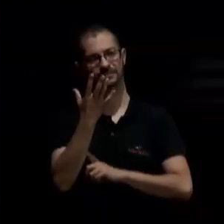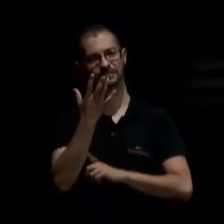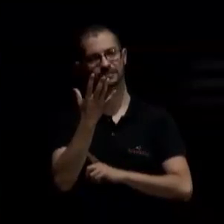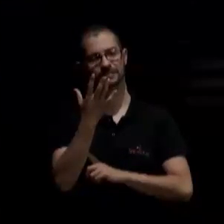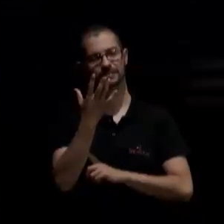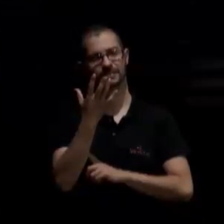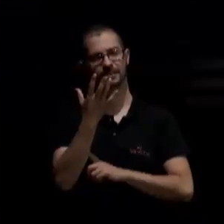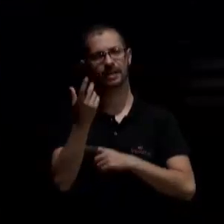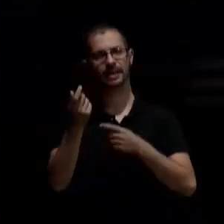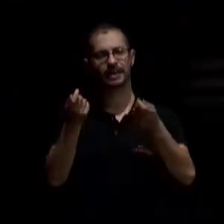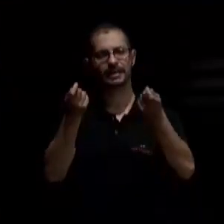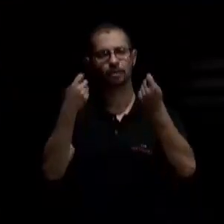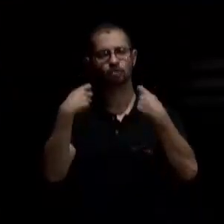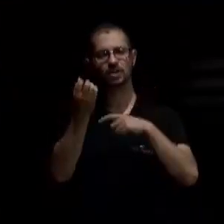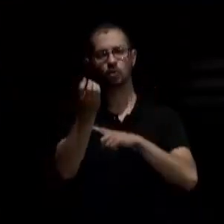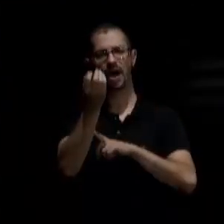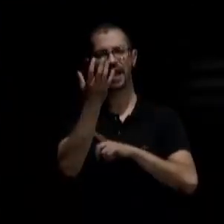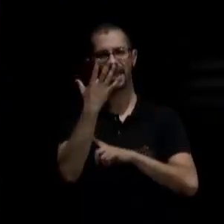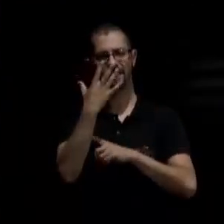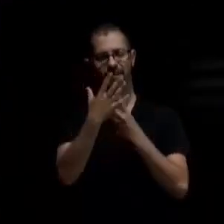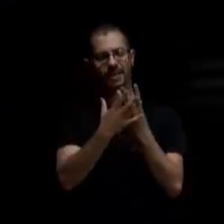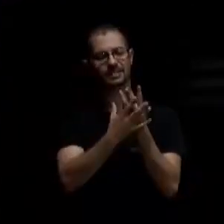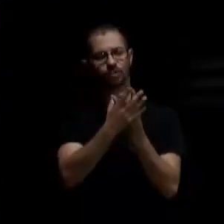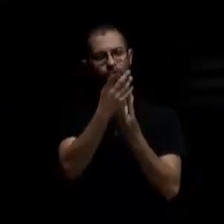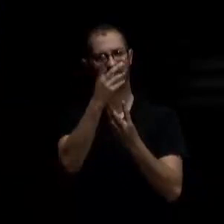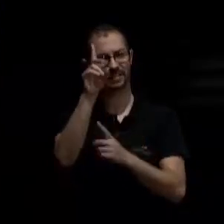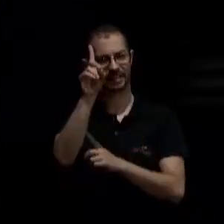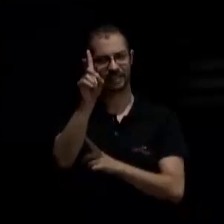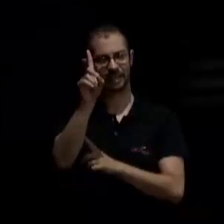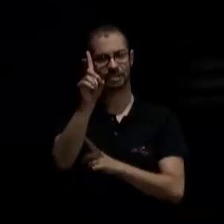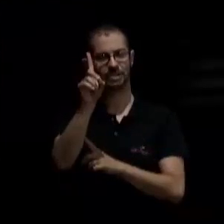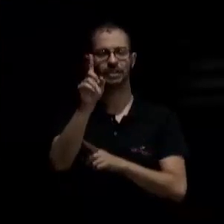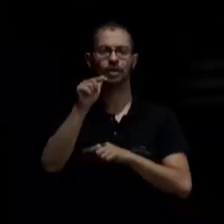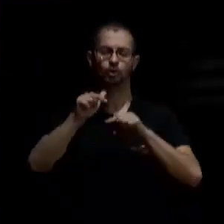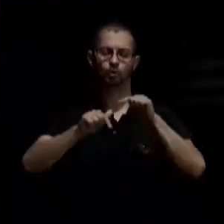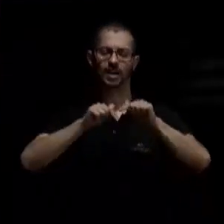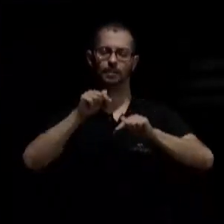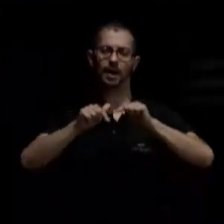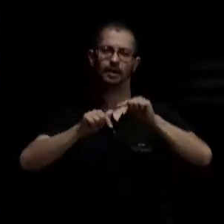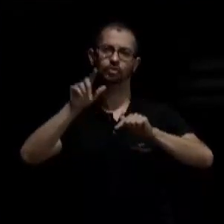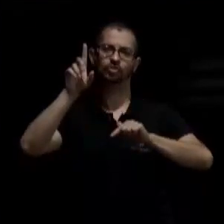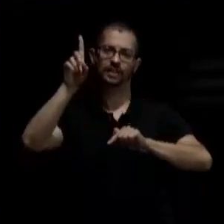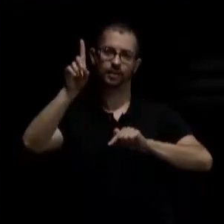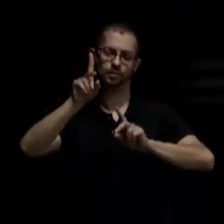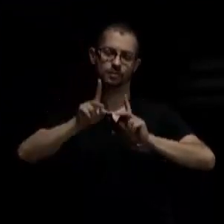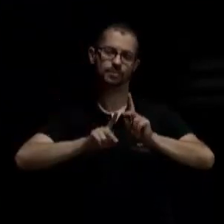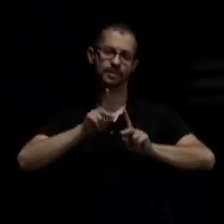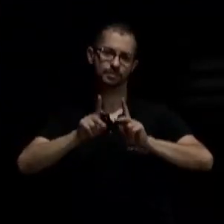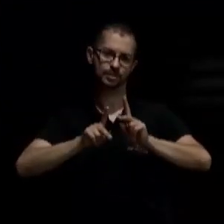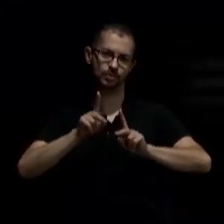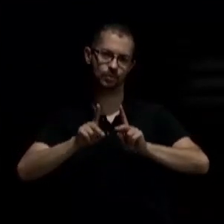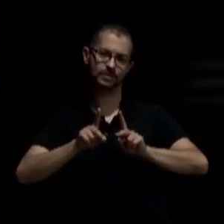eles dão a revelação da Trindade, da operação de Deus para a igreja. Você